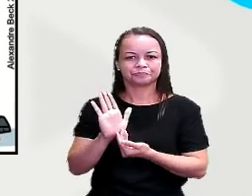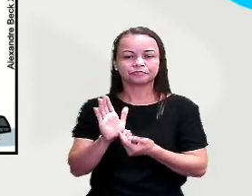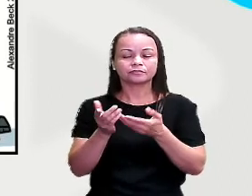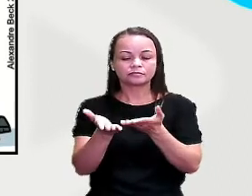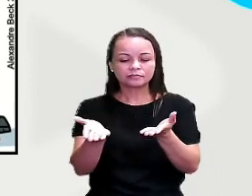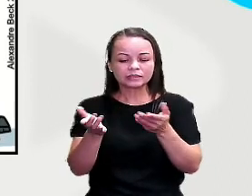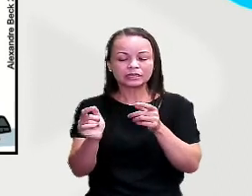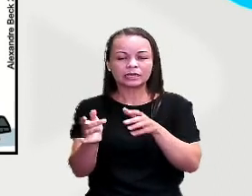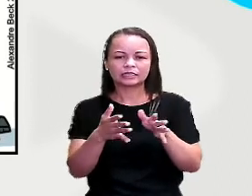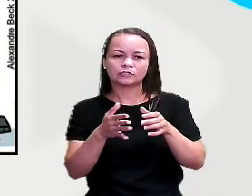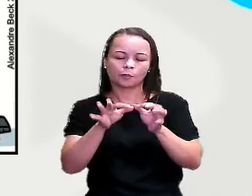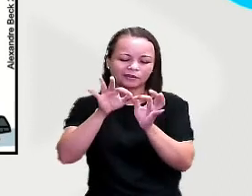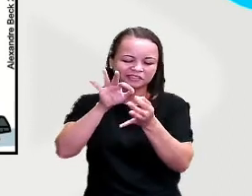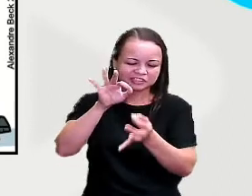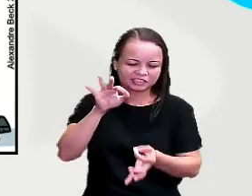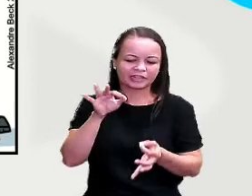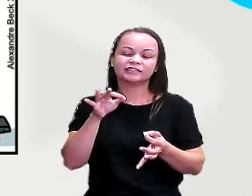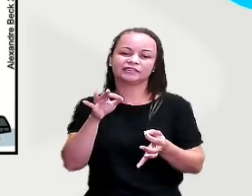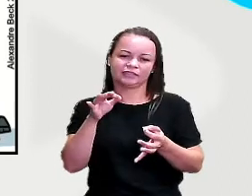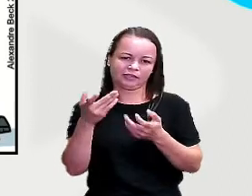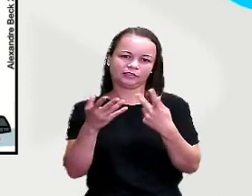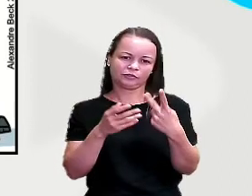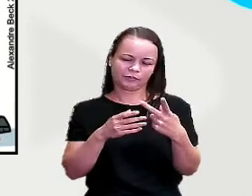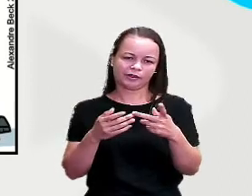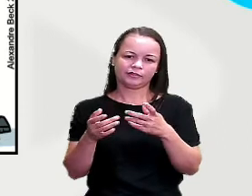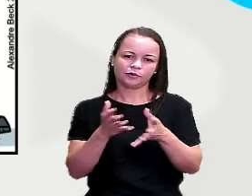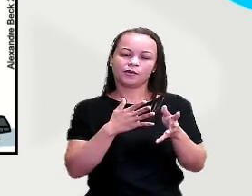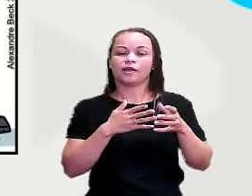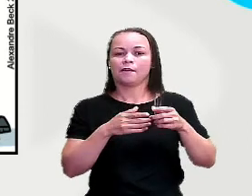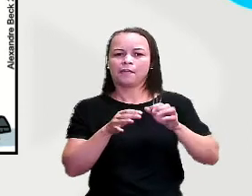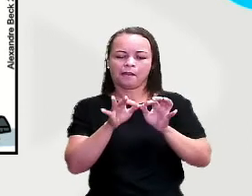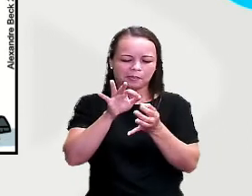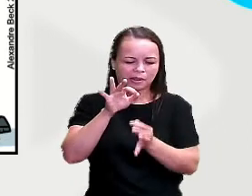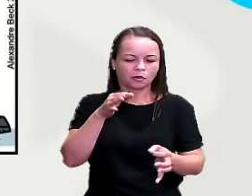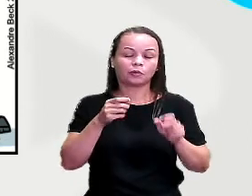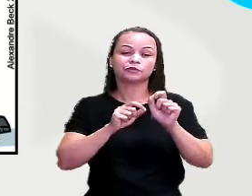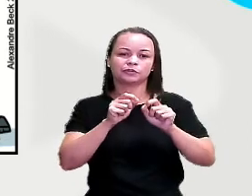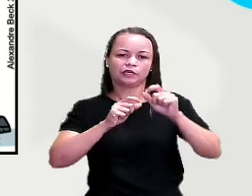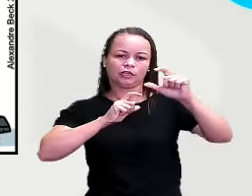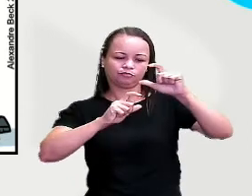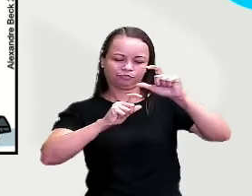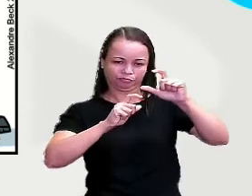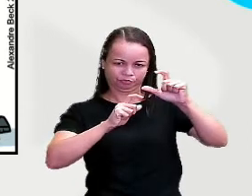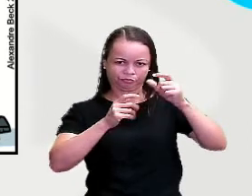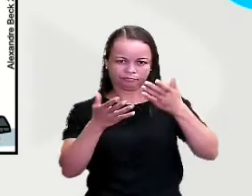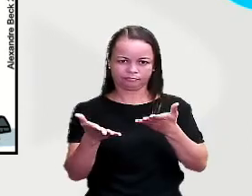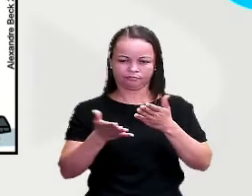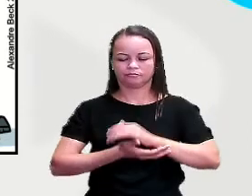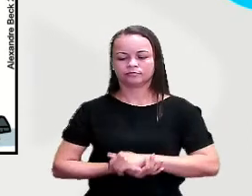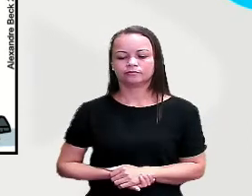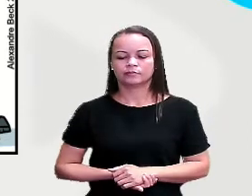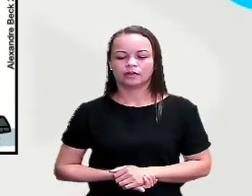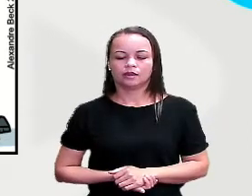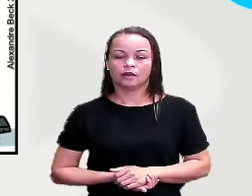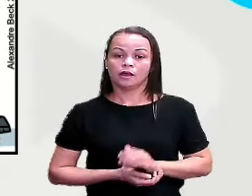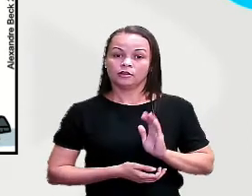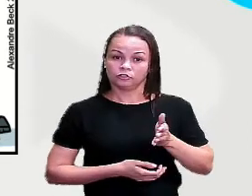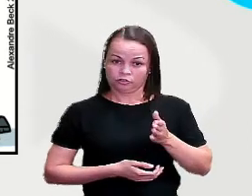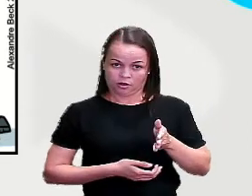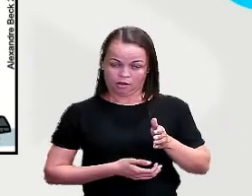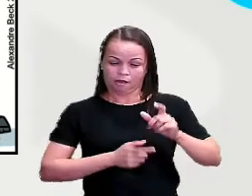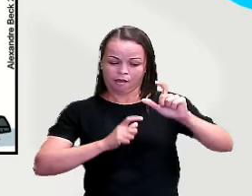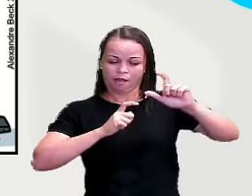extensa. Geralmente, aí o enredo é bem maior do que a história em quadrinho. Do que as tirinhas. Já as tirinhas,